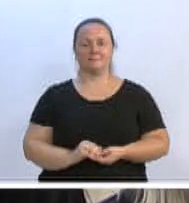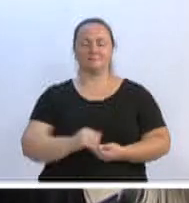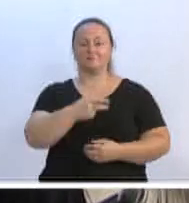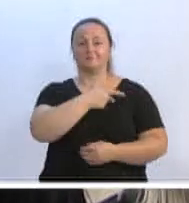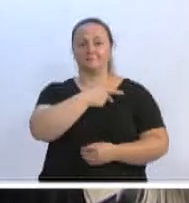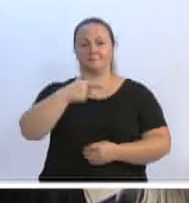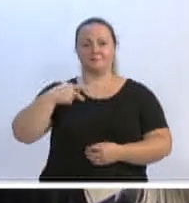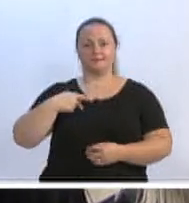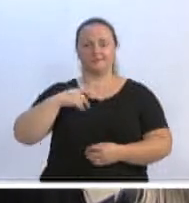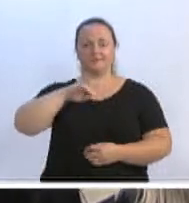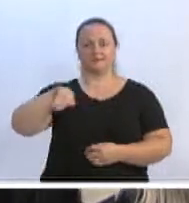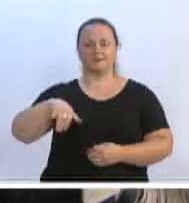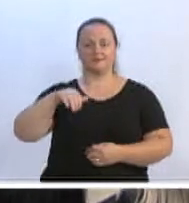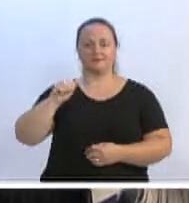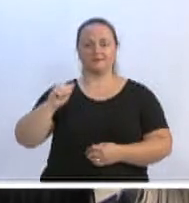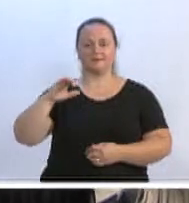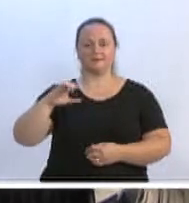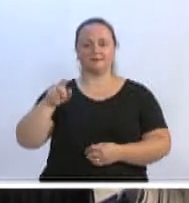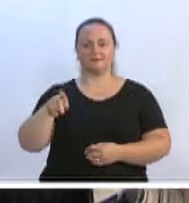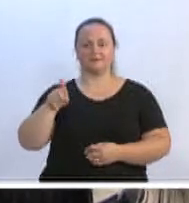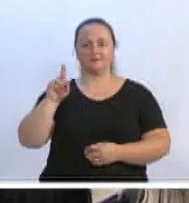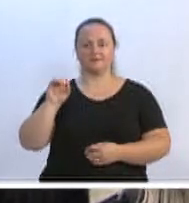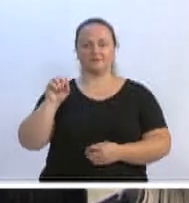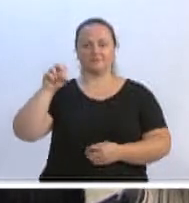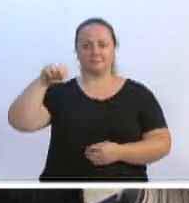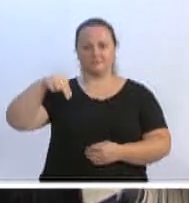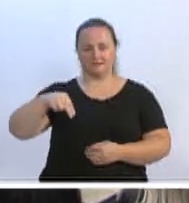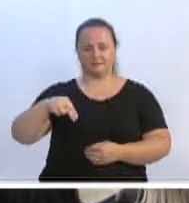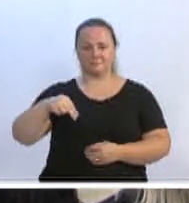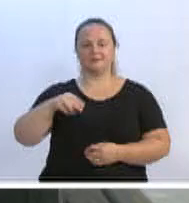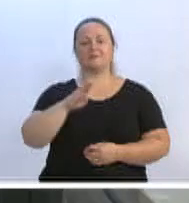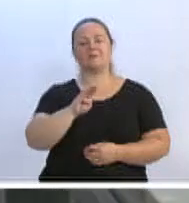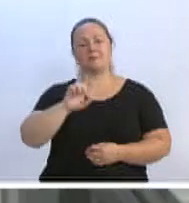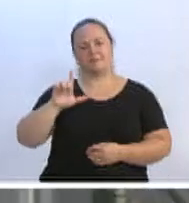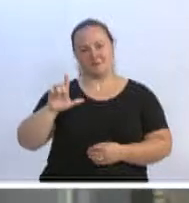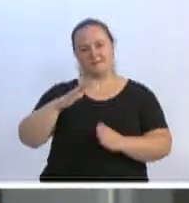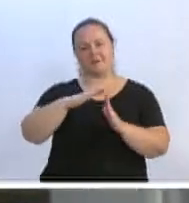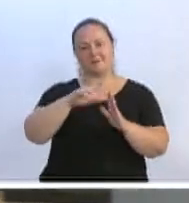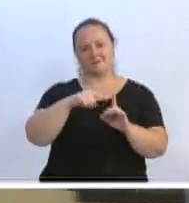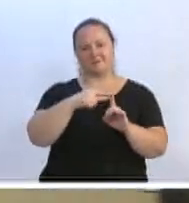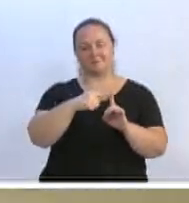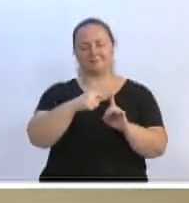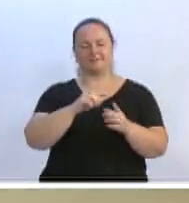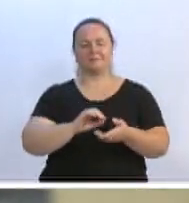Pastor Jackson Alexandre Elísio, da Igreja de Blumenau.